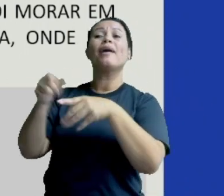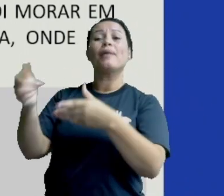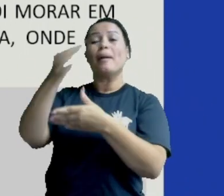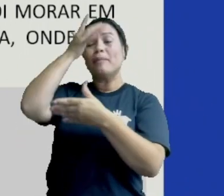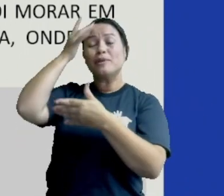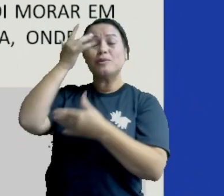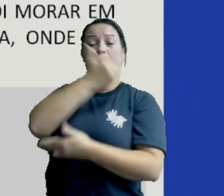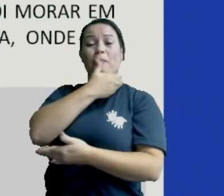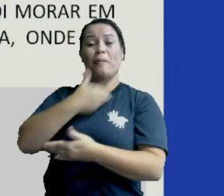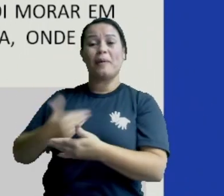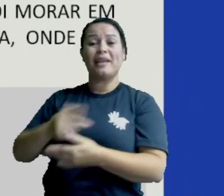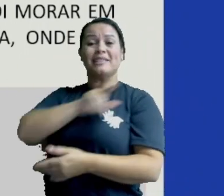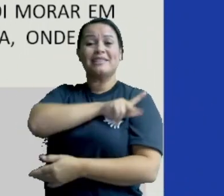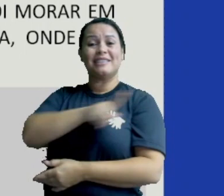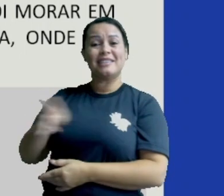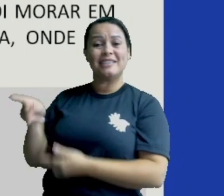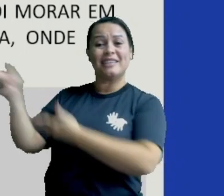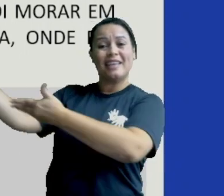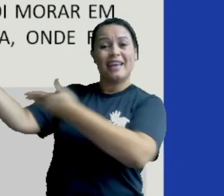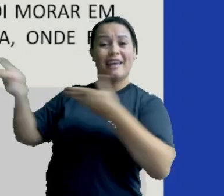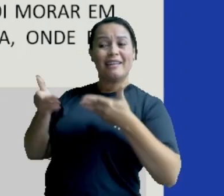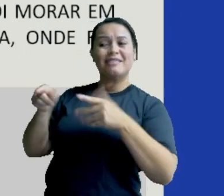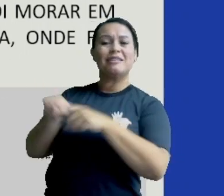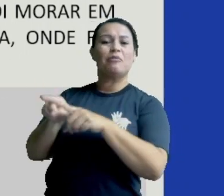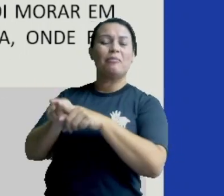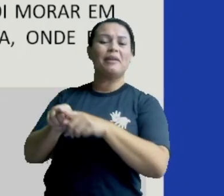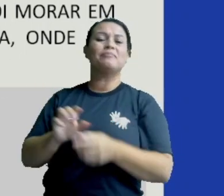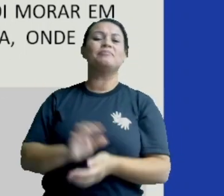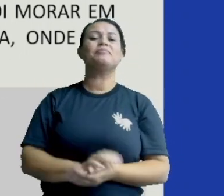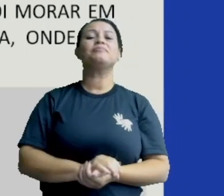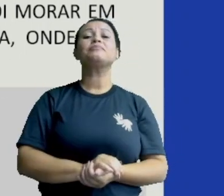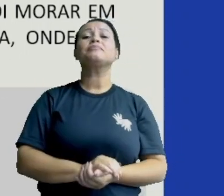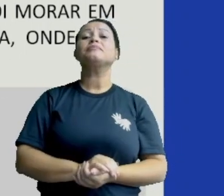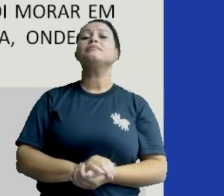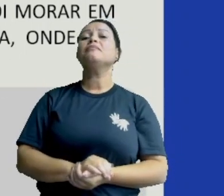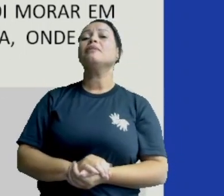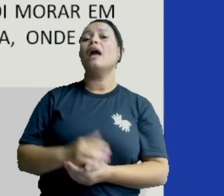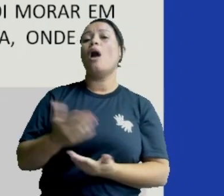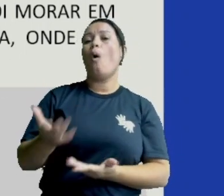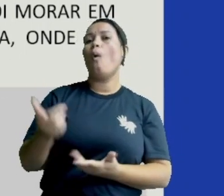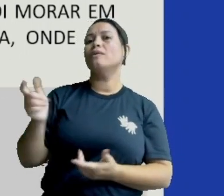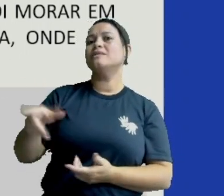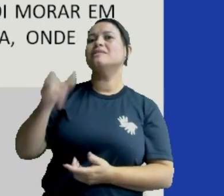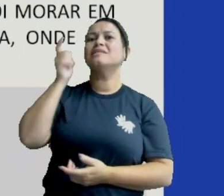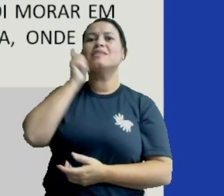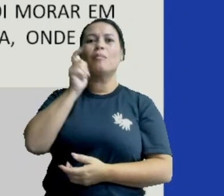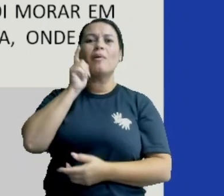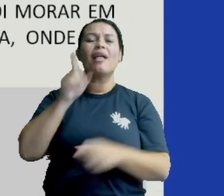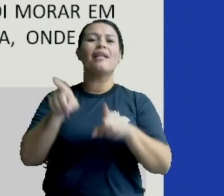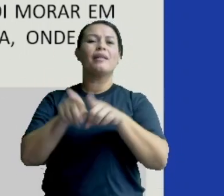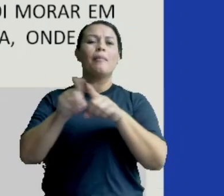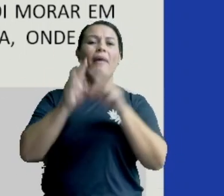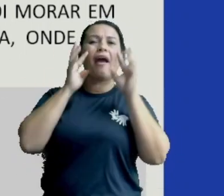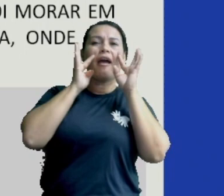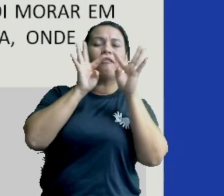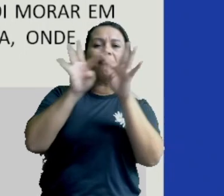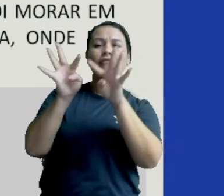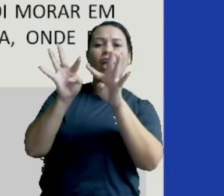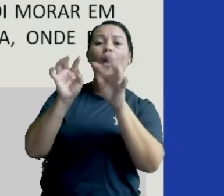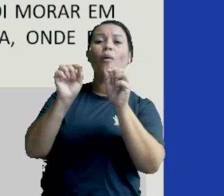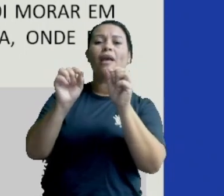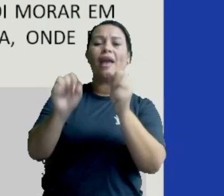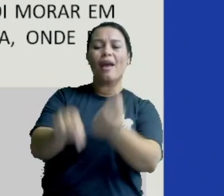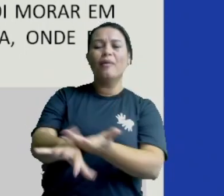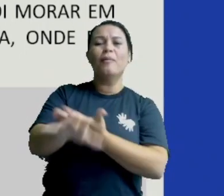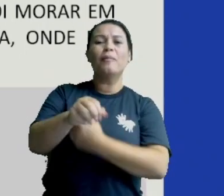da província, o Marquês de Paranaguá, onde assistiu um grande espetáculo de poesias em